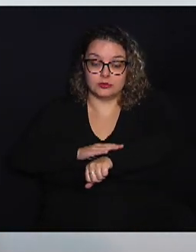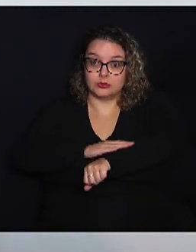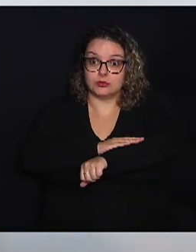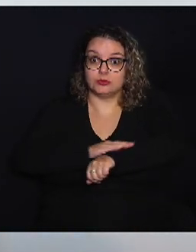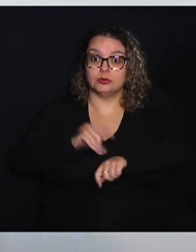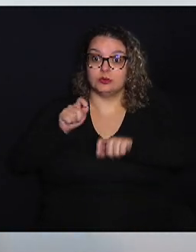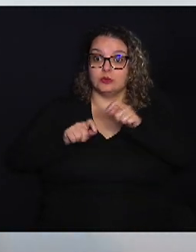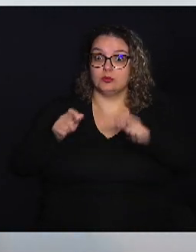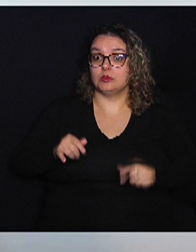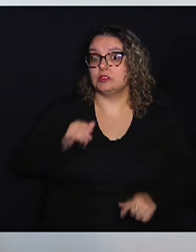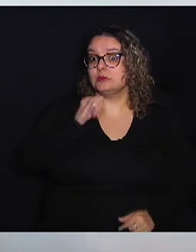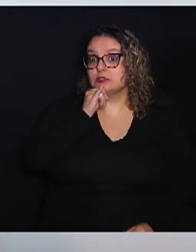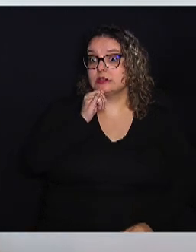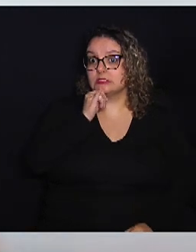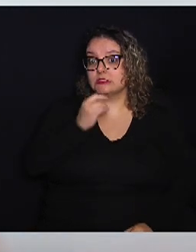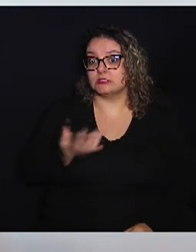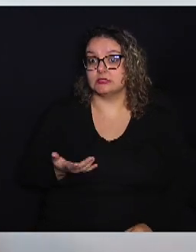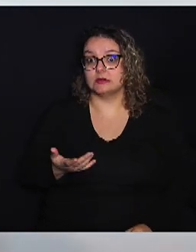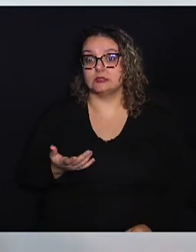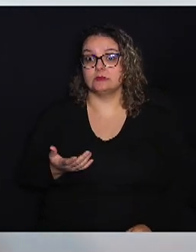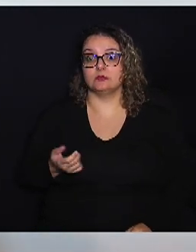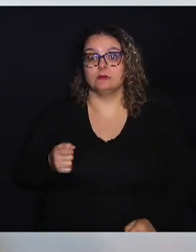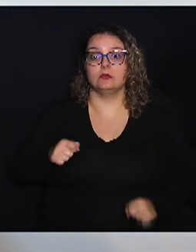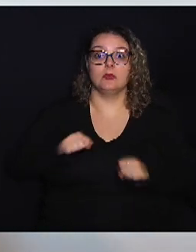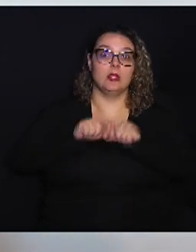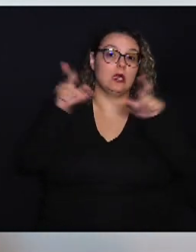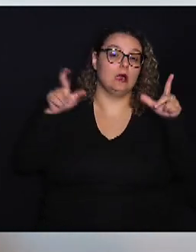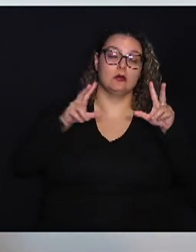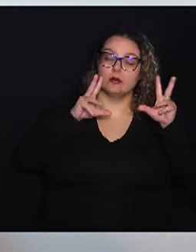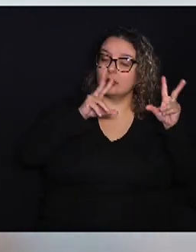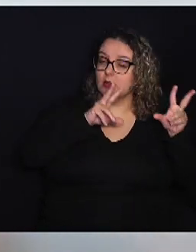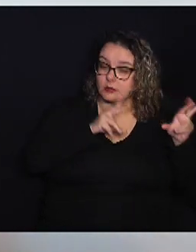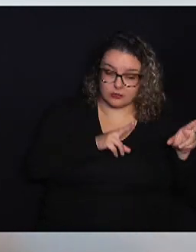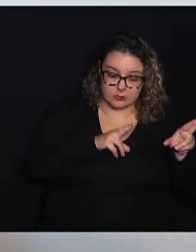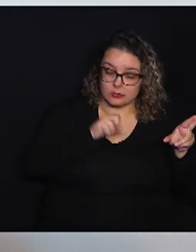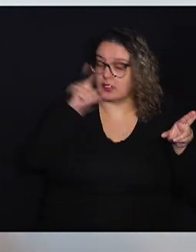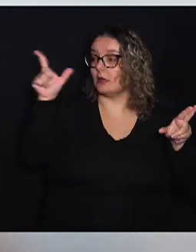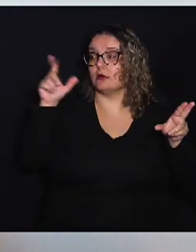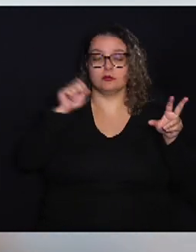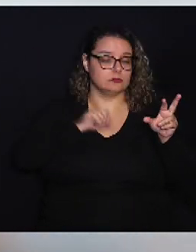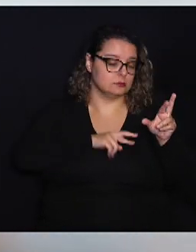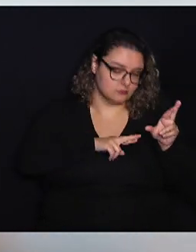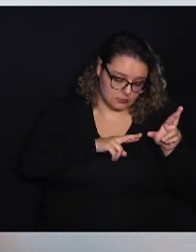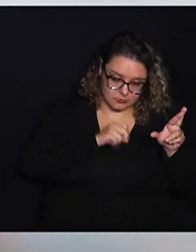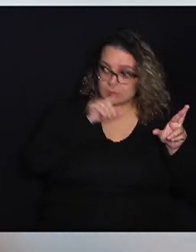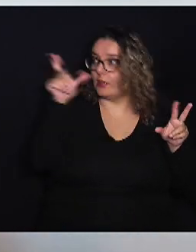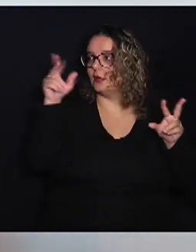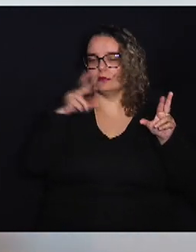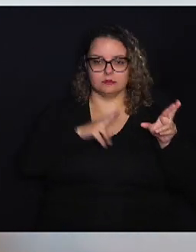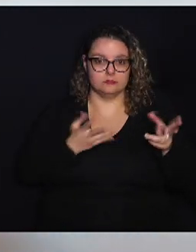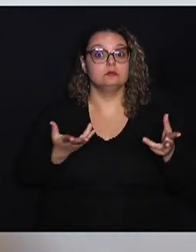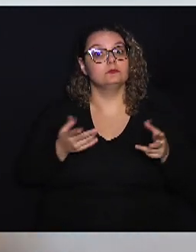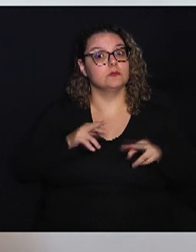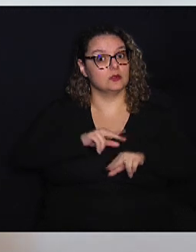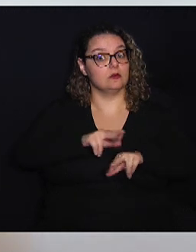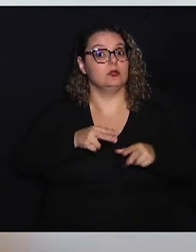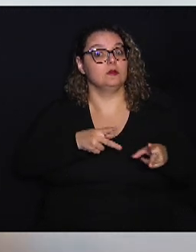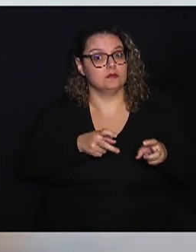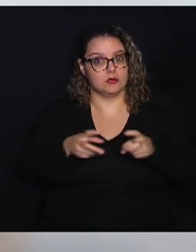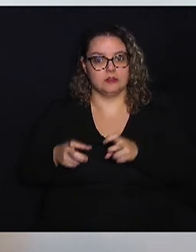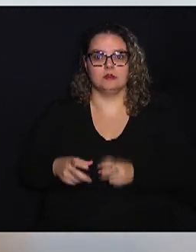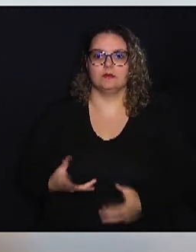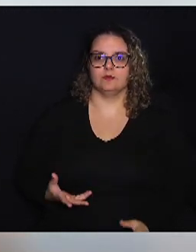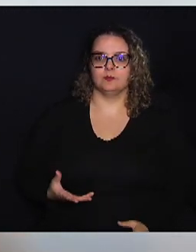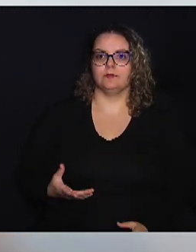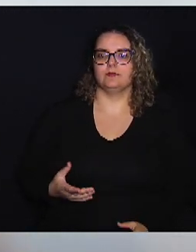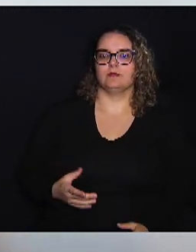que têm, por exemplo, acordam muito à noite. Então, existem vários e vários sintomas que a gente vai observando, né? Depósito